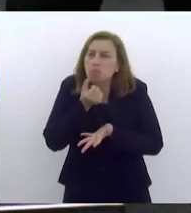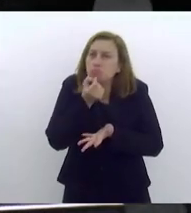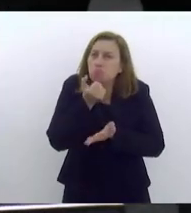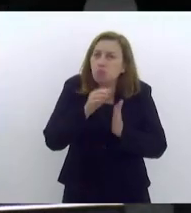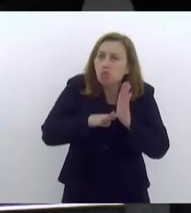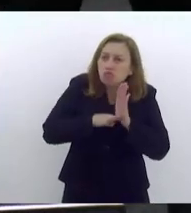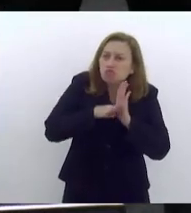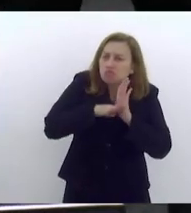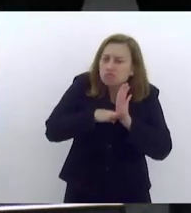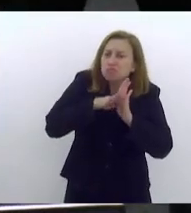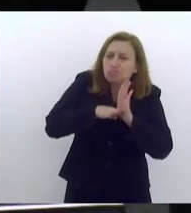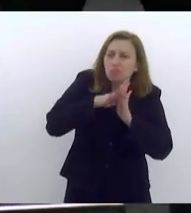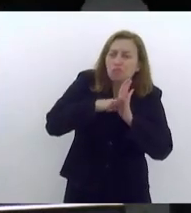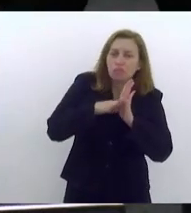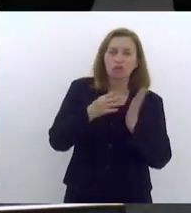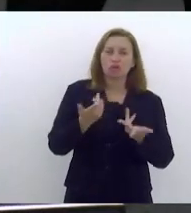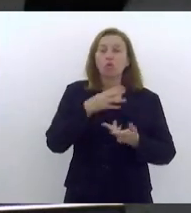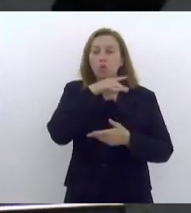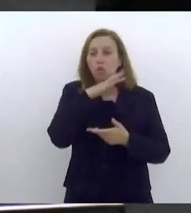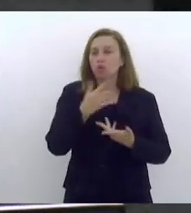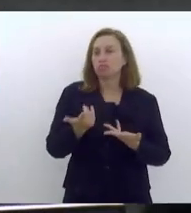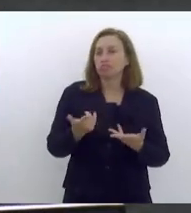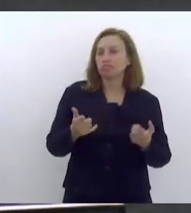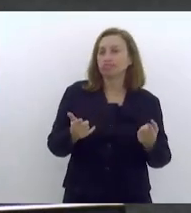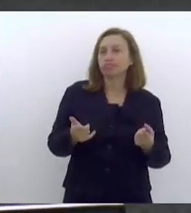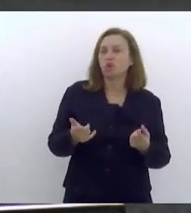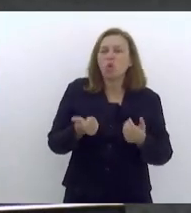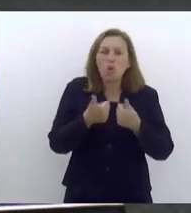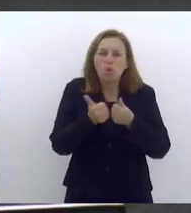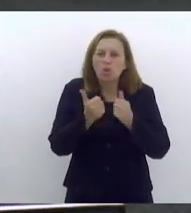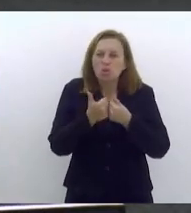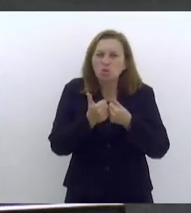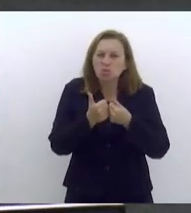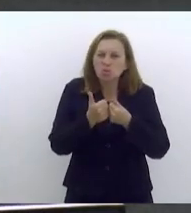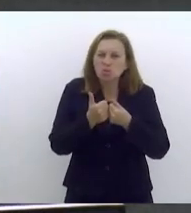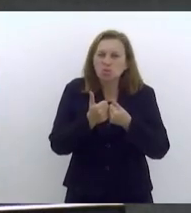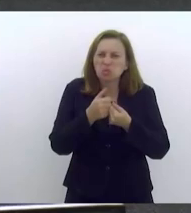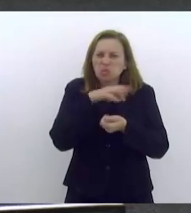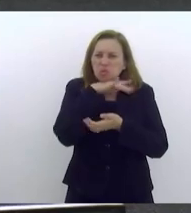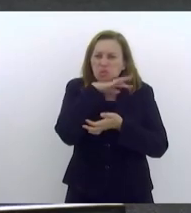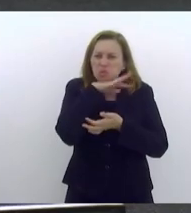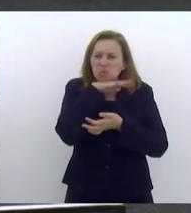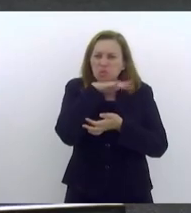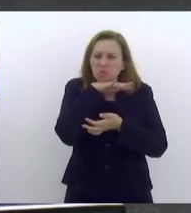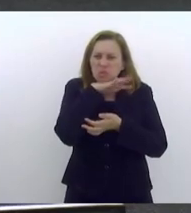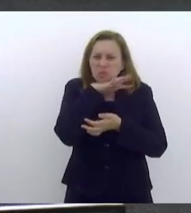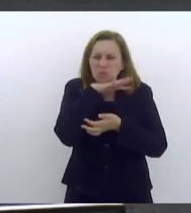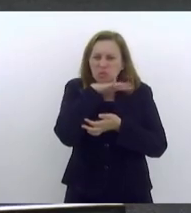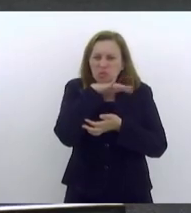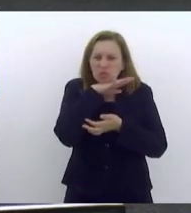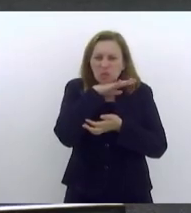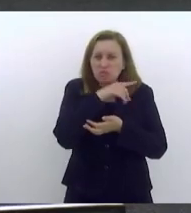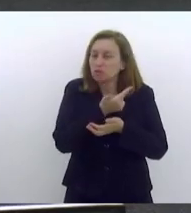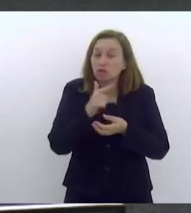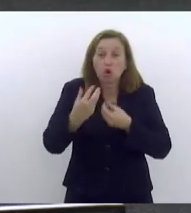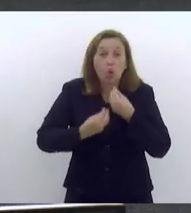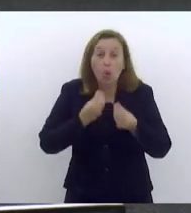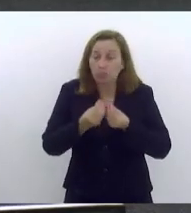elevadores funcionando. Estado de conservação, um desequilíbrio total, meu amigo. Horrível, sem